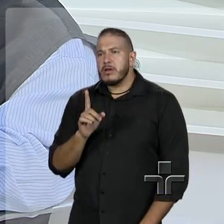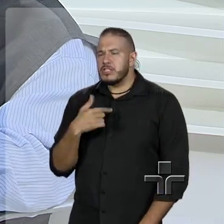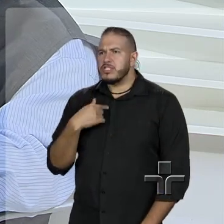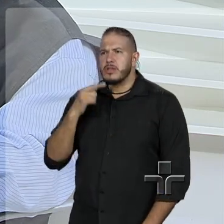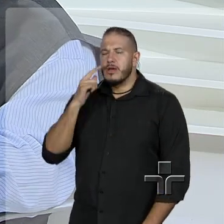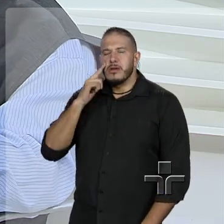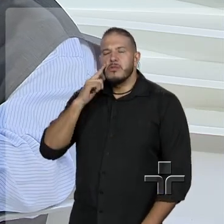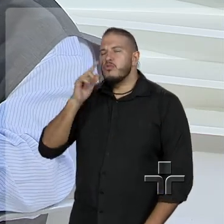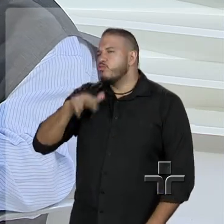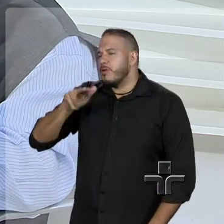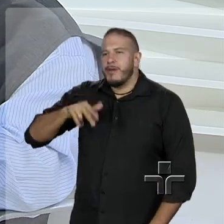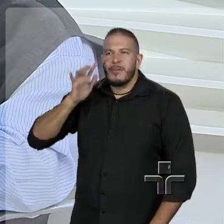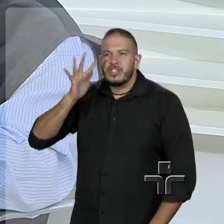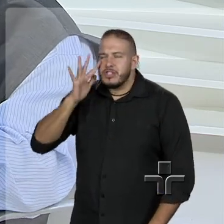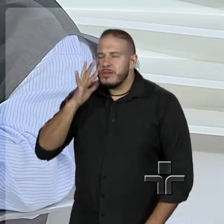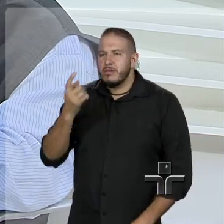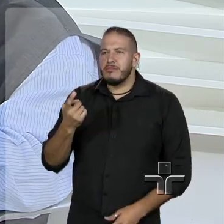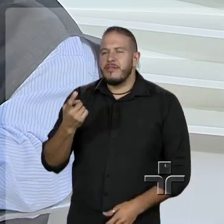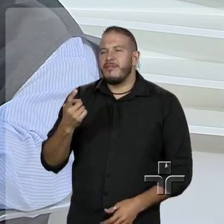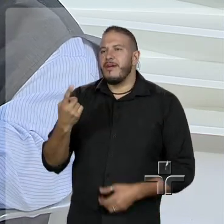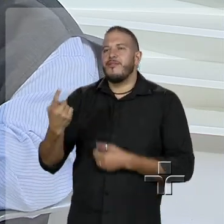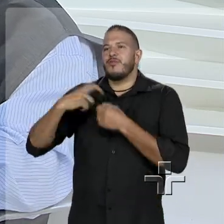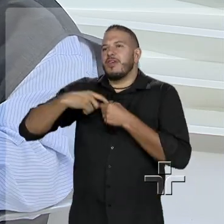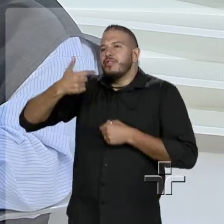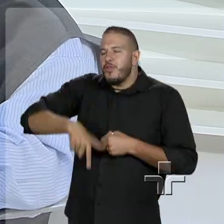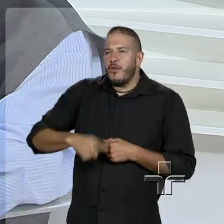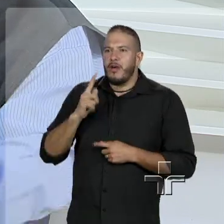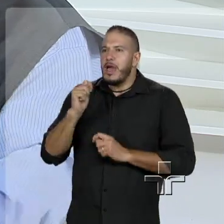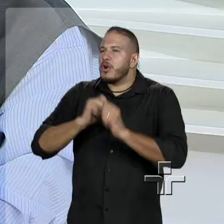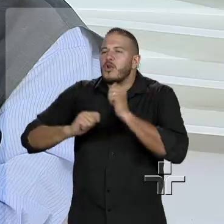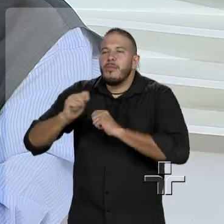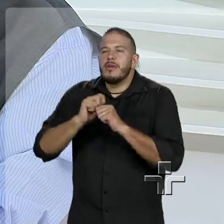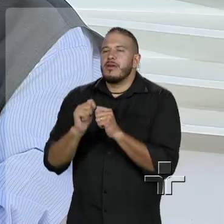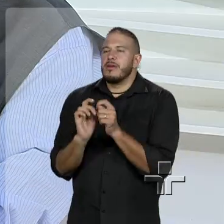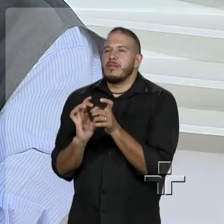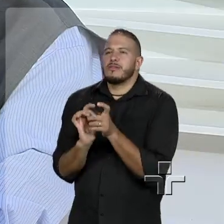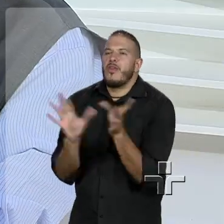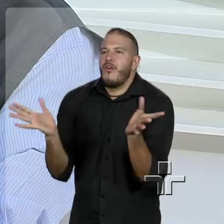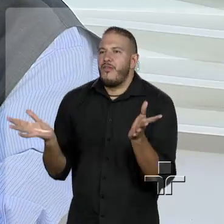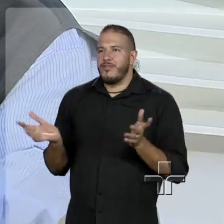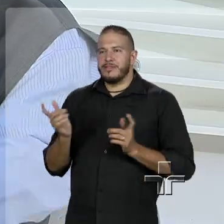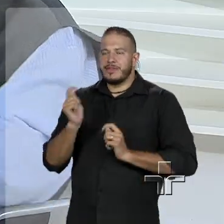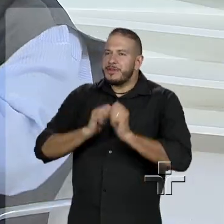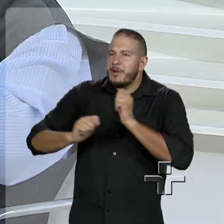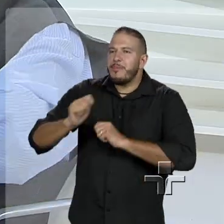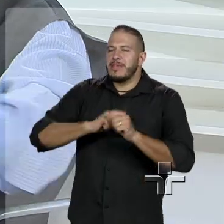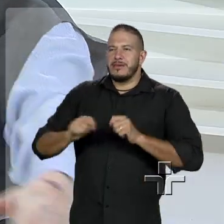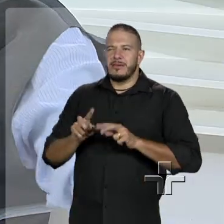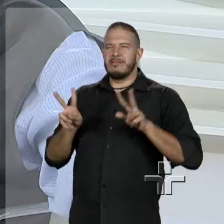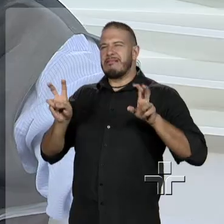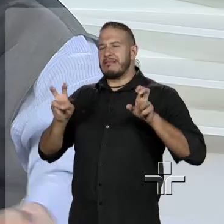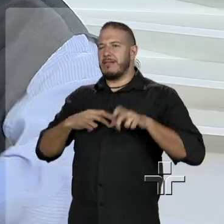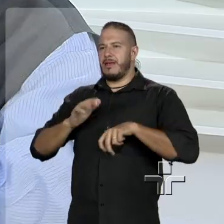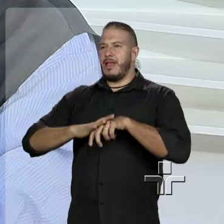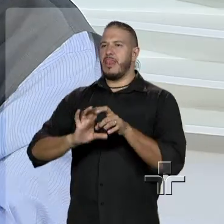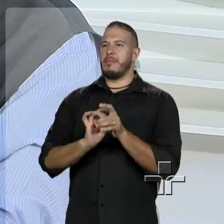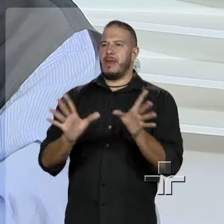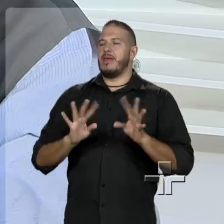mais vai voltar. A ideia de que a economia solta, a economia liberada de todos